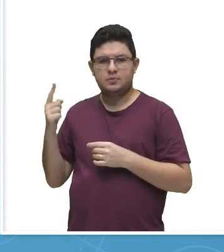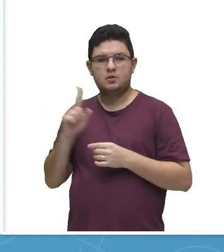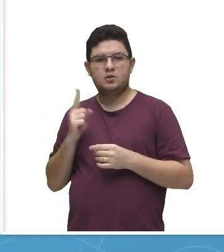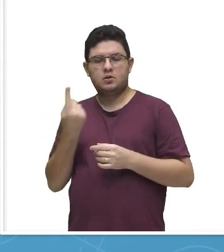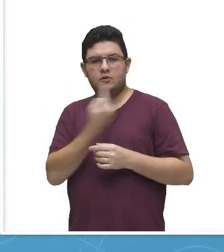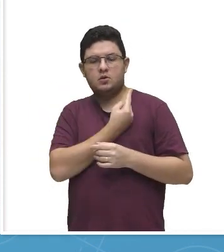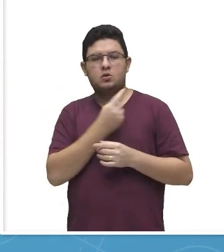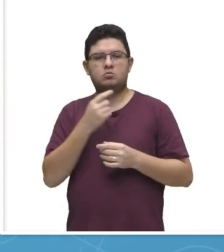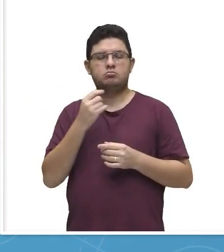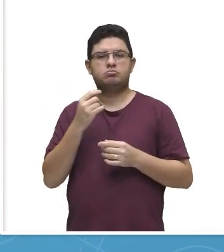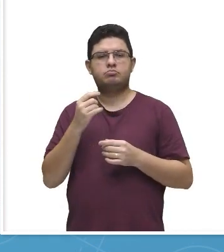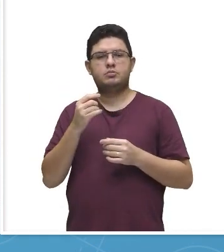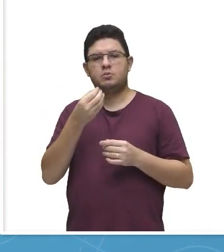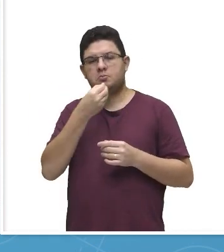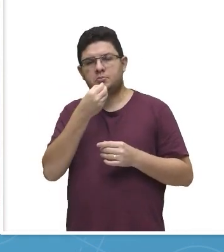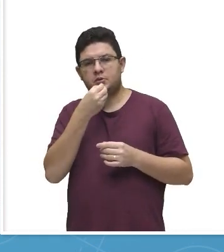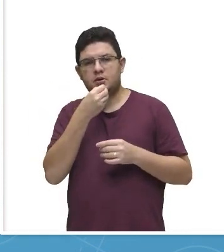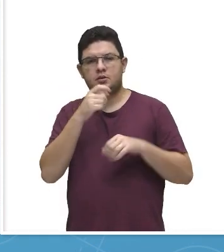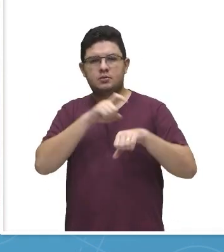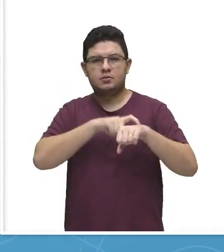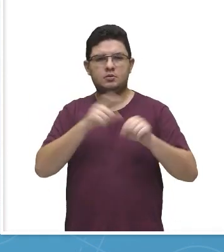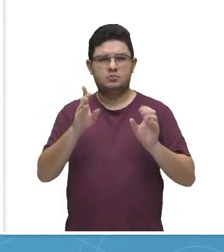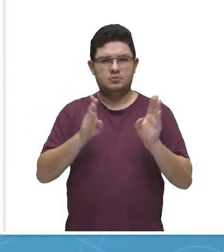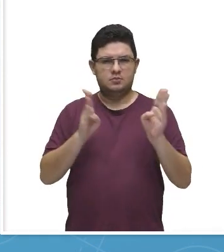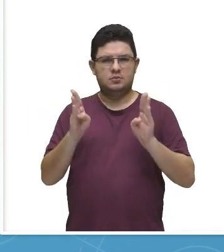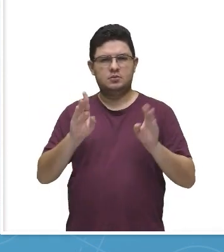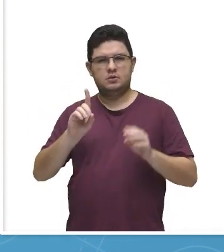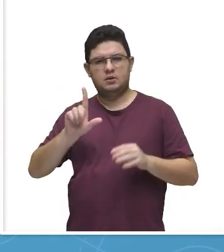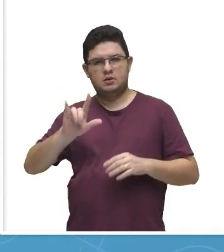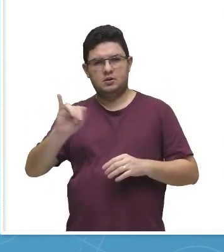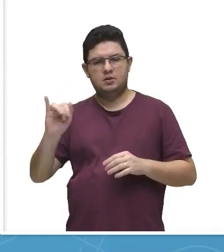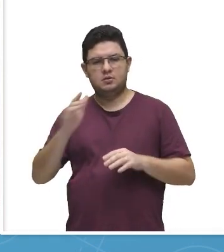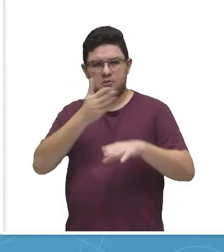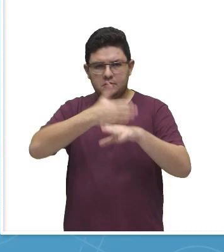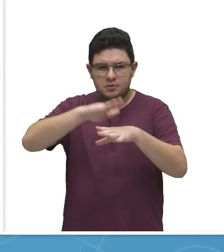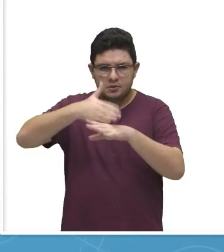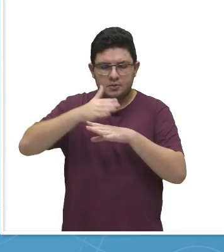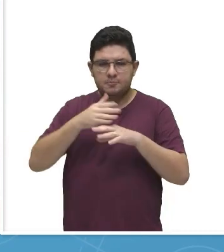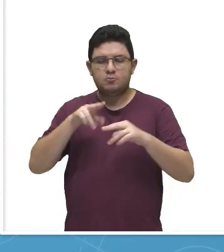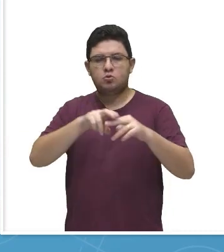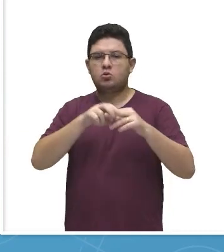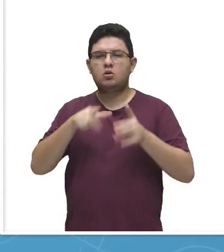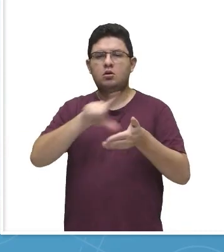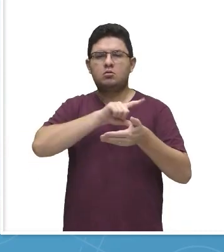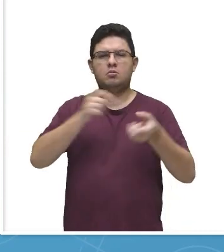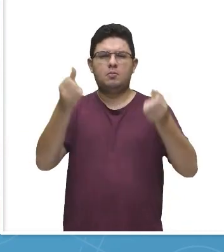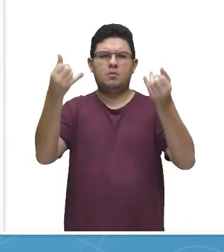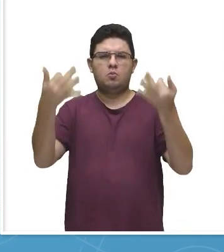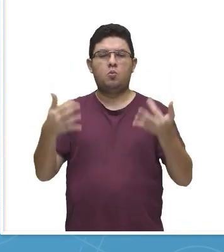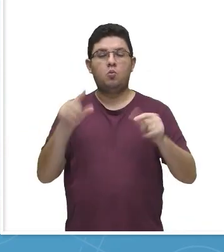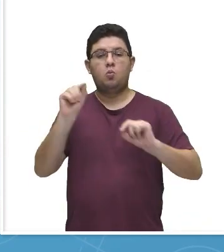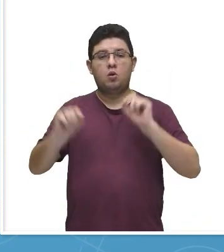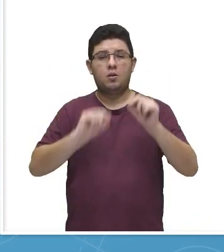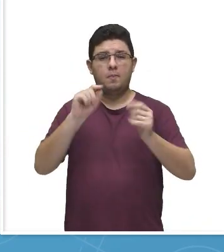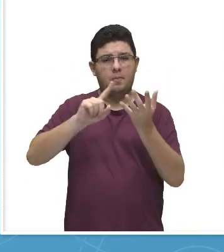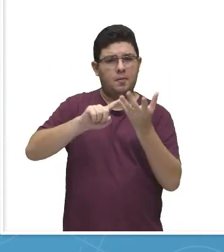desenvolvê-los na nossa DLI. Por quê? Como eu falei antes, são técnicas operacionais que nós